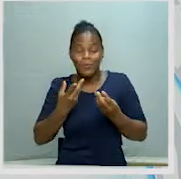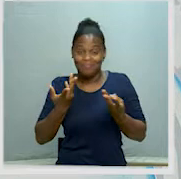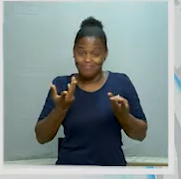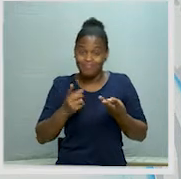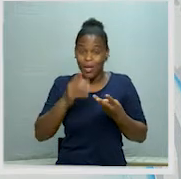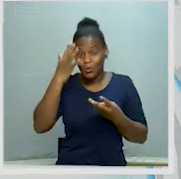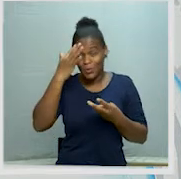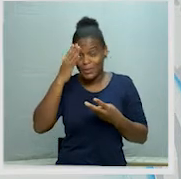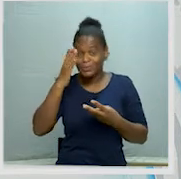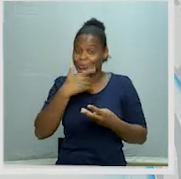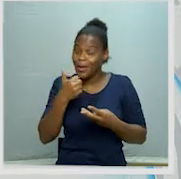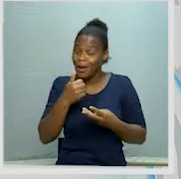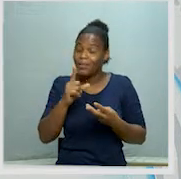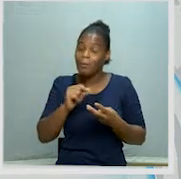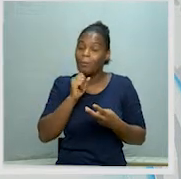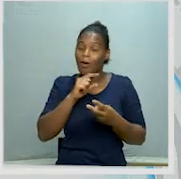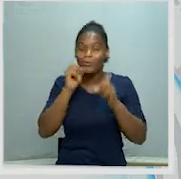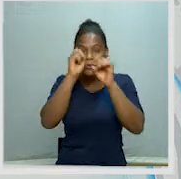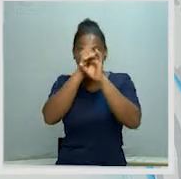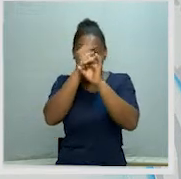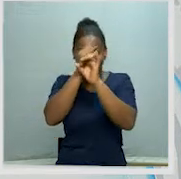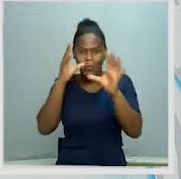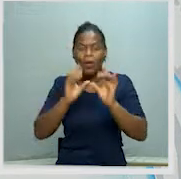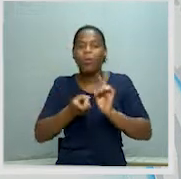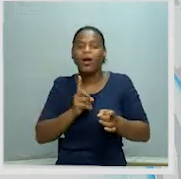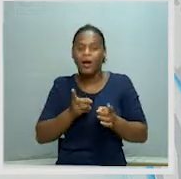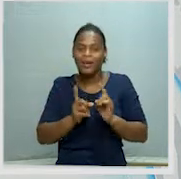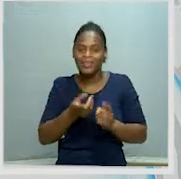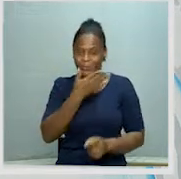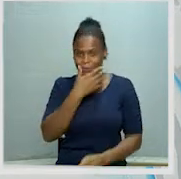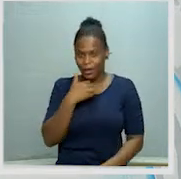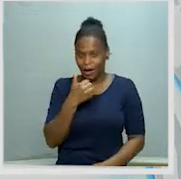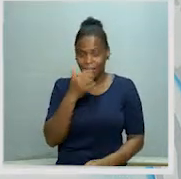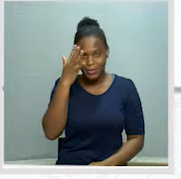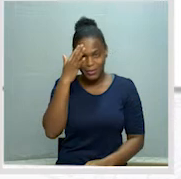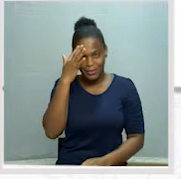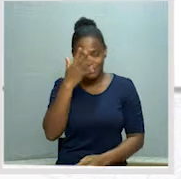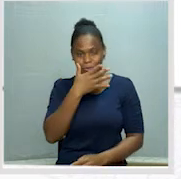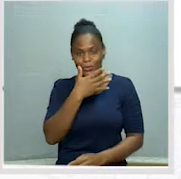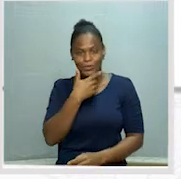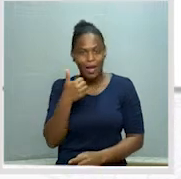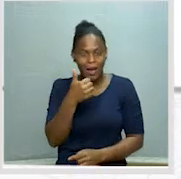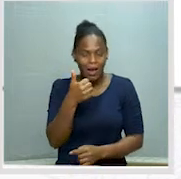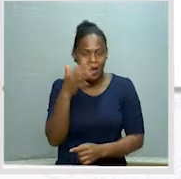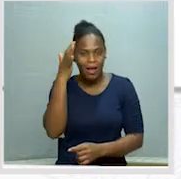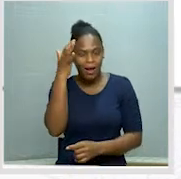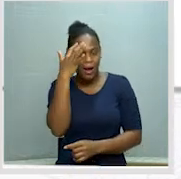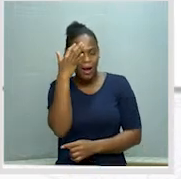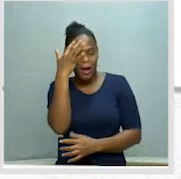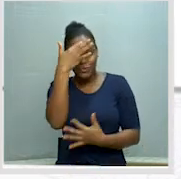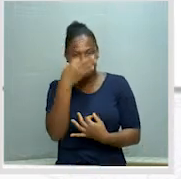estético. E então, podemos concluir o quê? Que a estética, ou seja, a atitude estética é uma